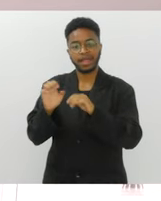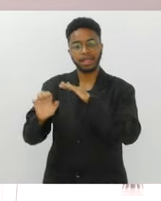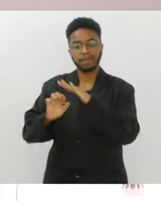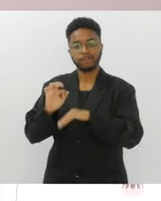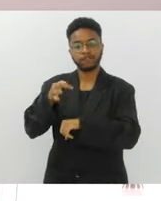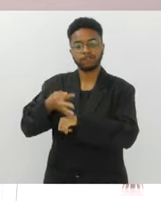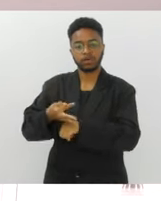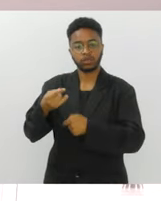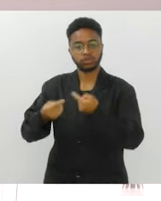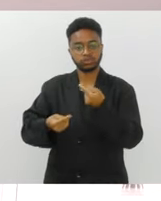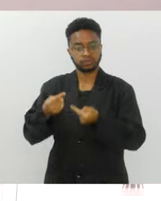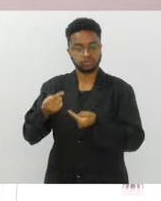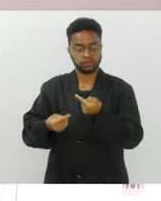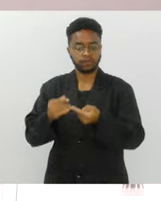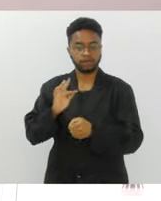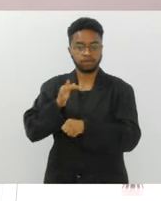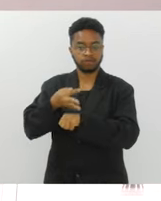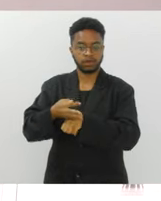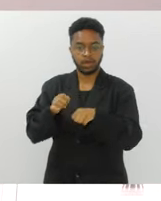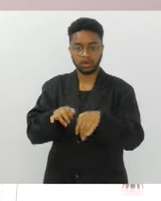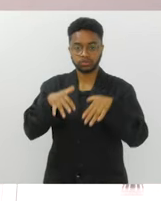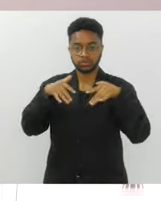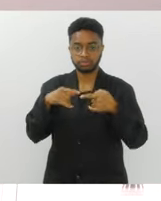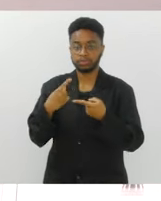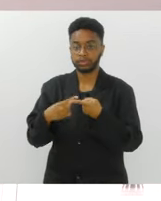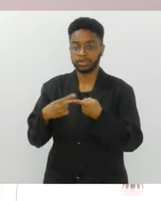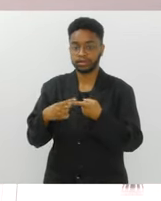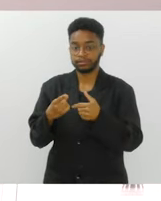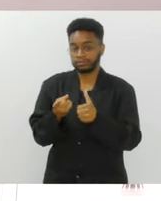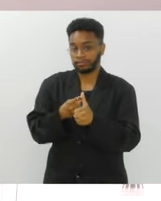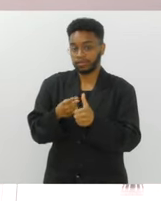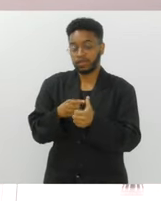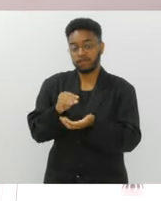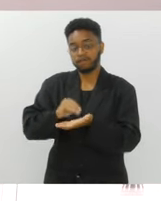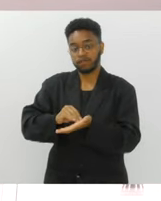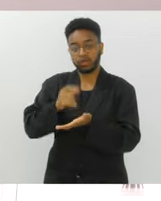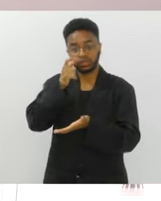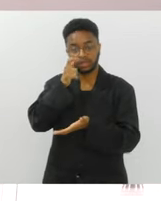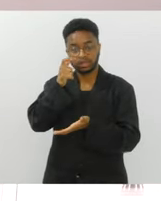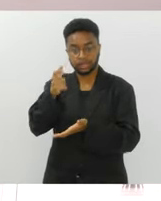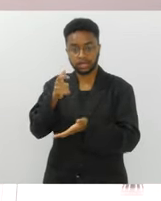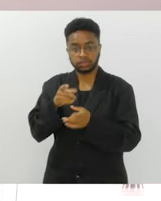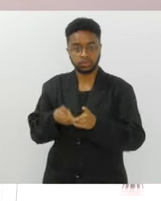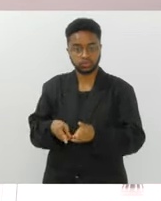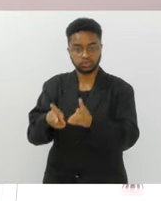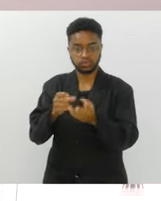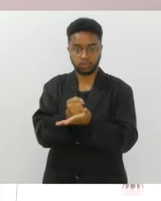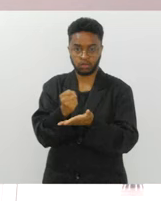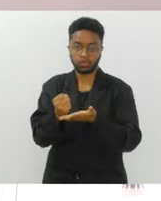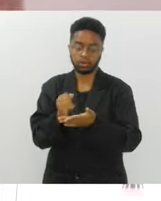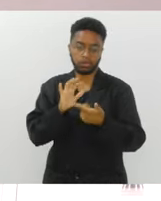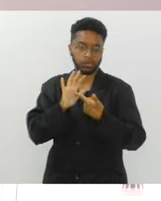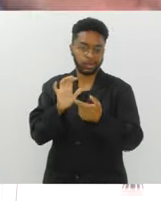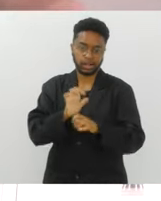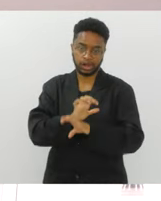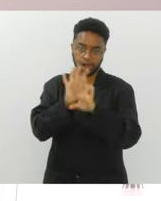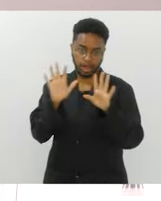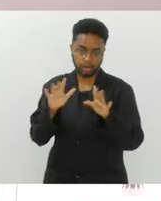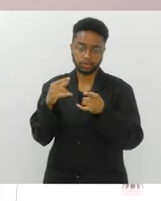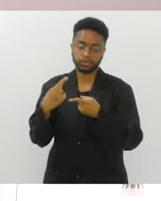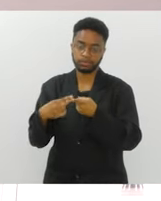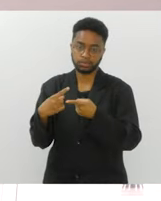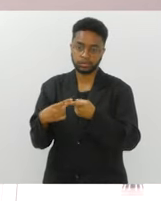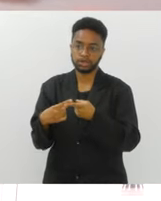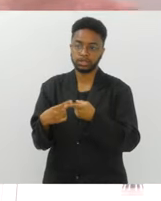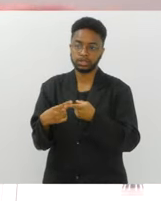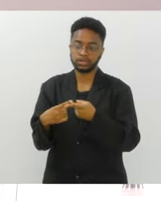esse debate, a essa audiência pública, primeiro, o desinteresse na continuidade da concessão. Isso fica muito claro e tem sido colocado